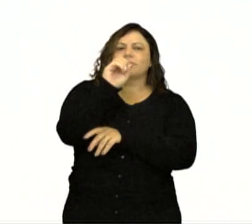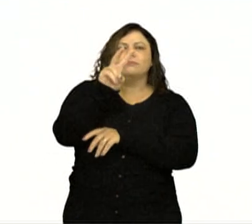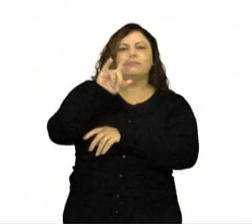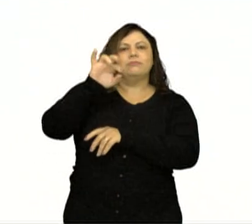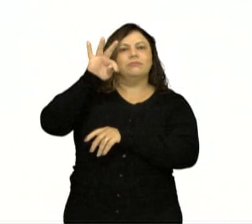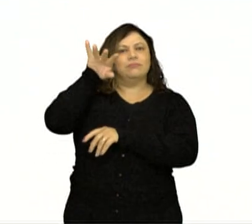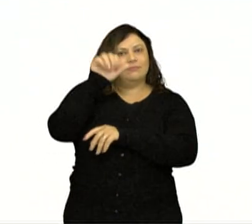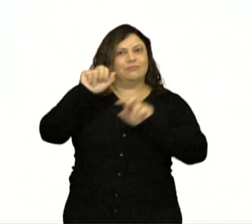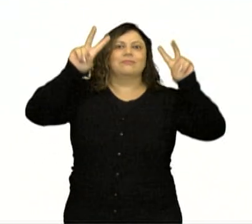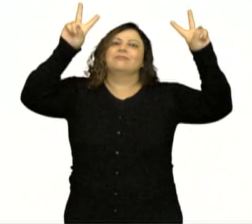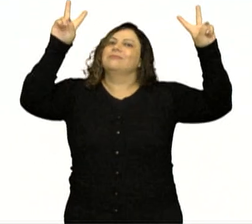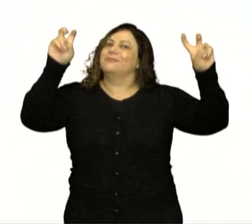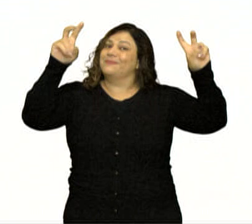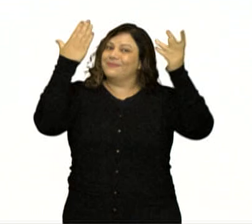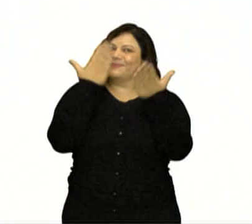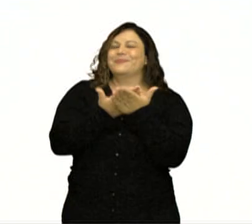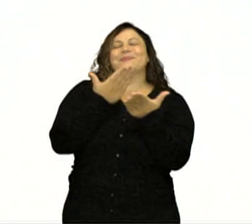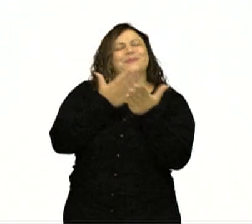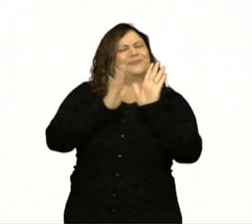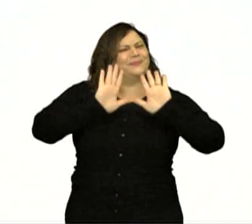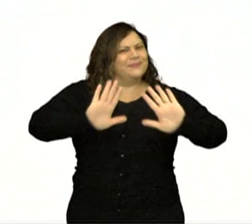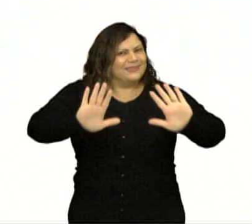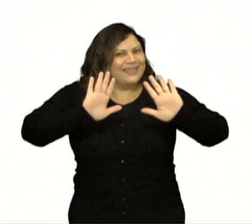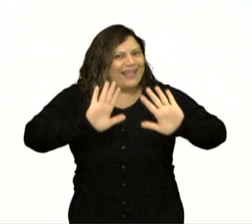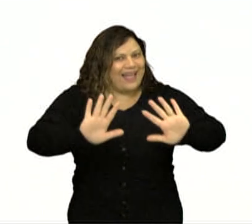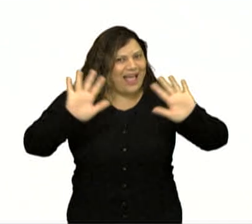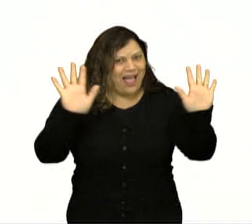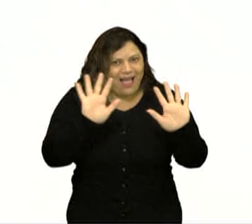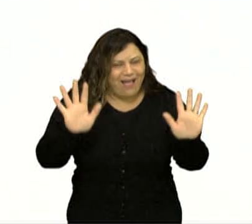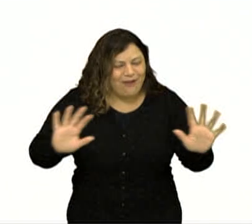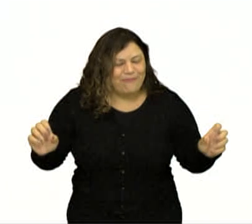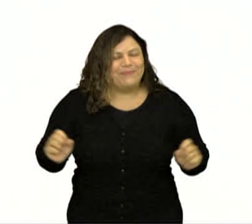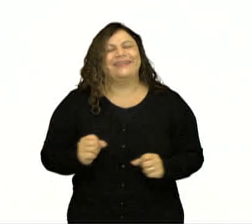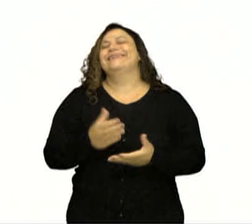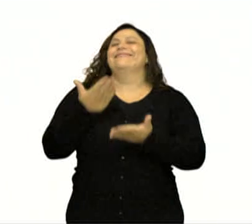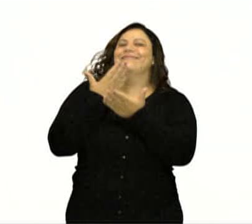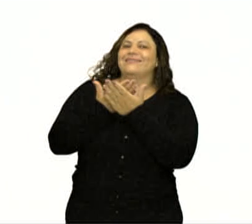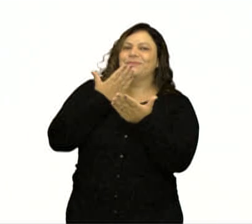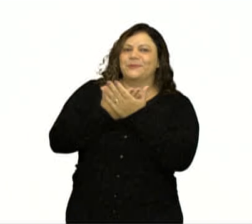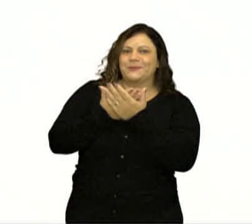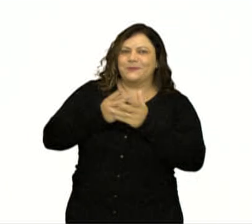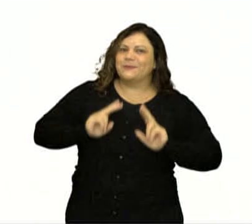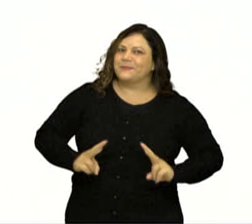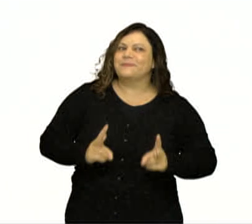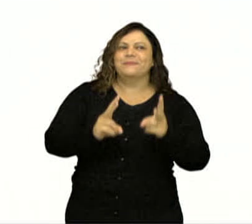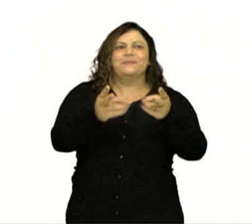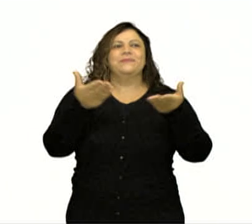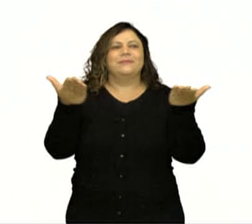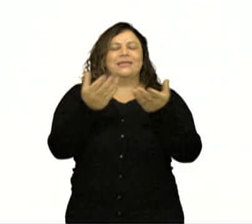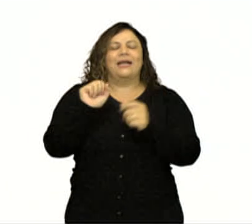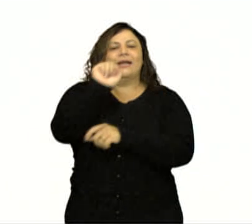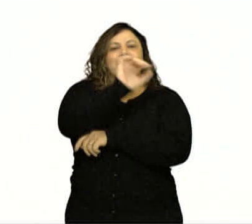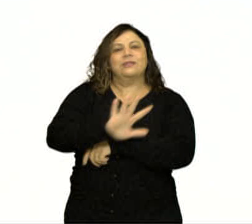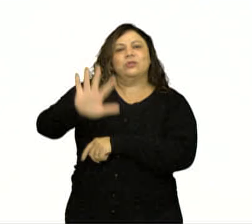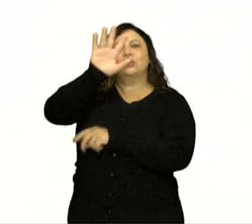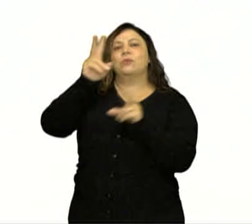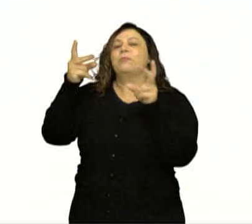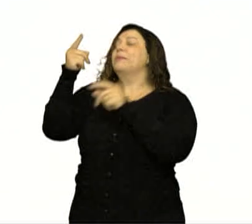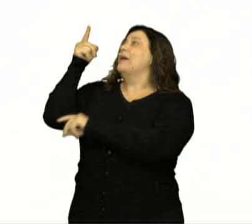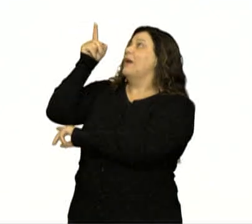Esse é o tema da nossa aula. Calma, não se aflija. Vamos estudar. Aqui eu coloquei uma imagem para